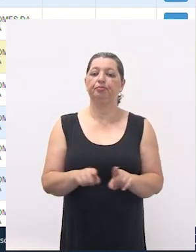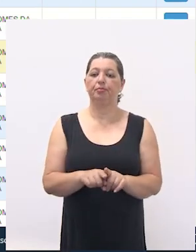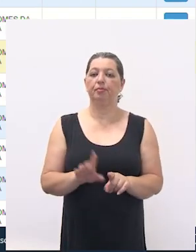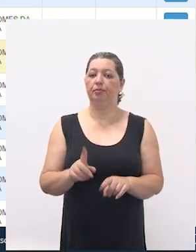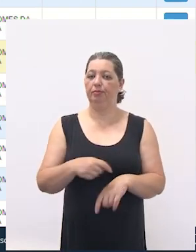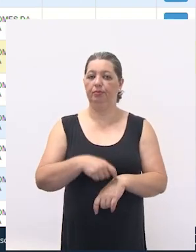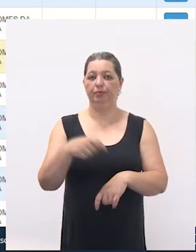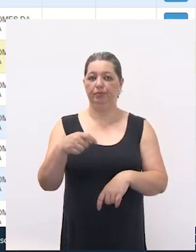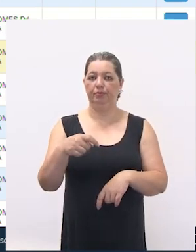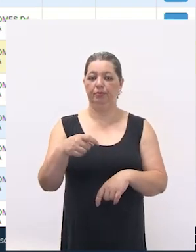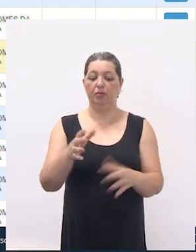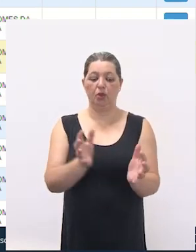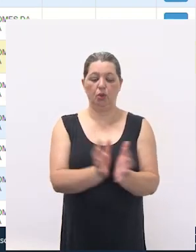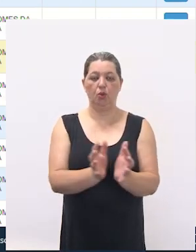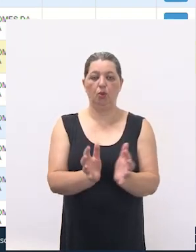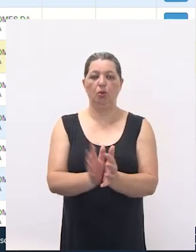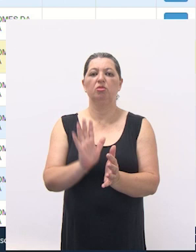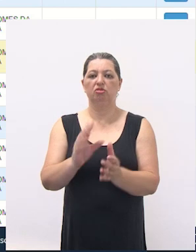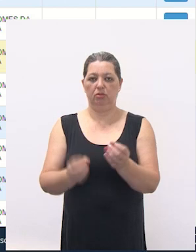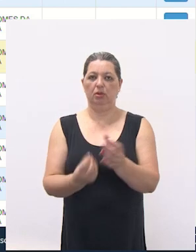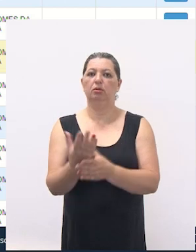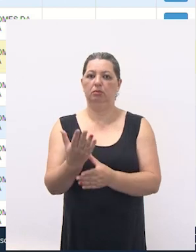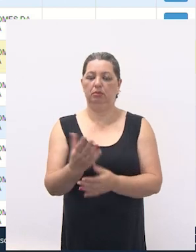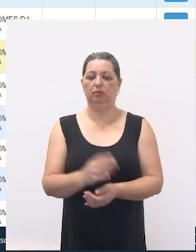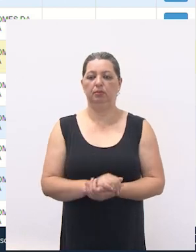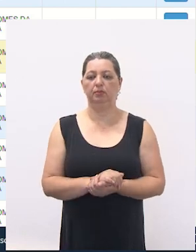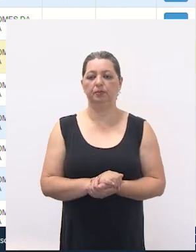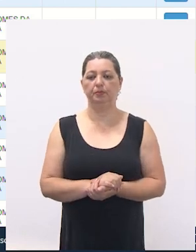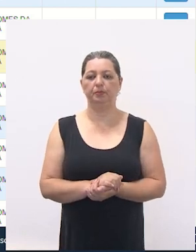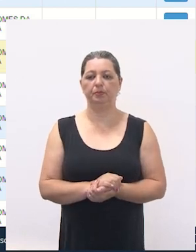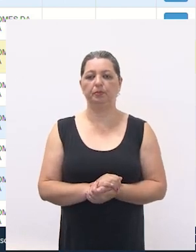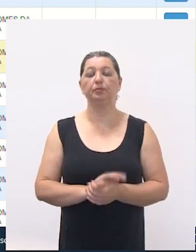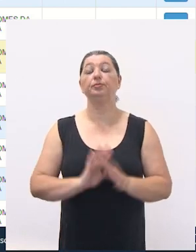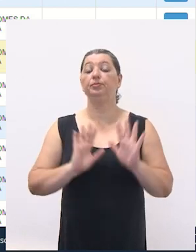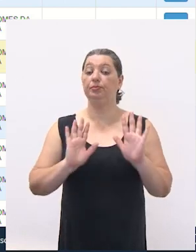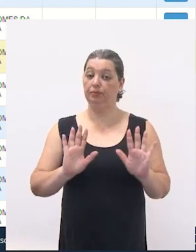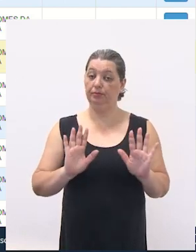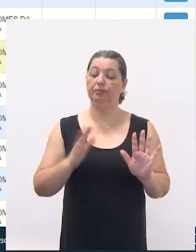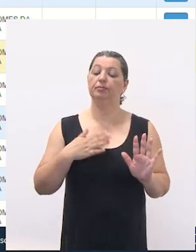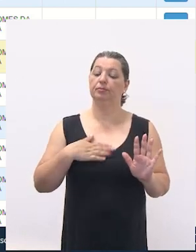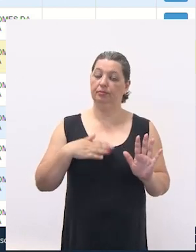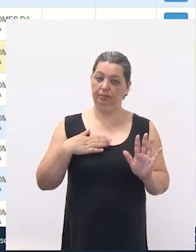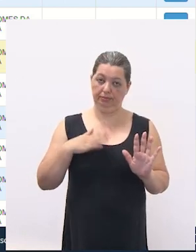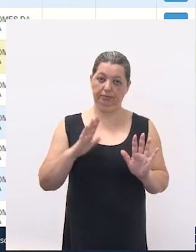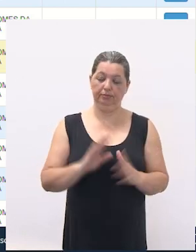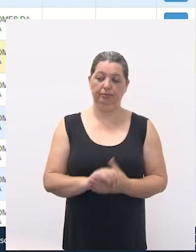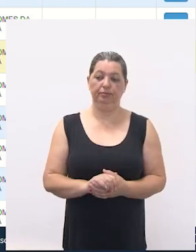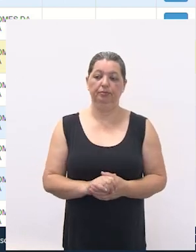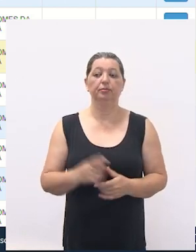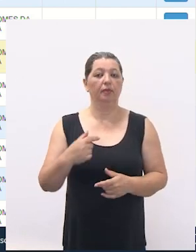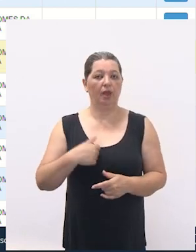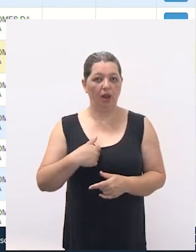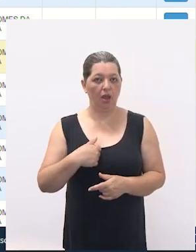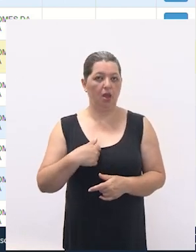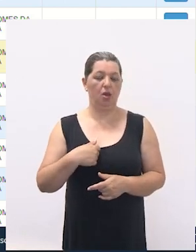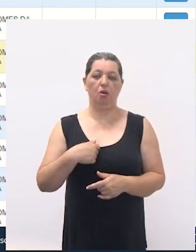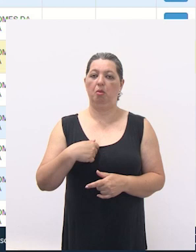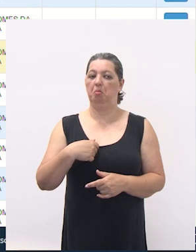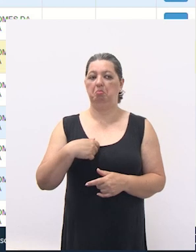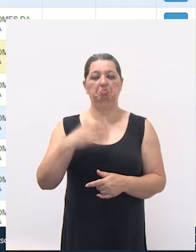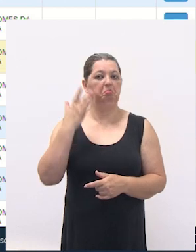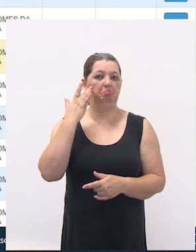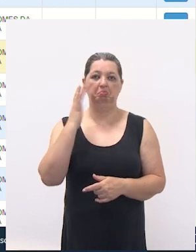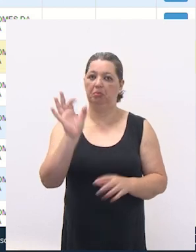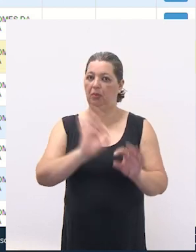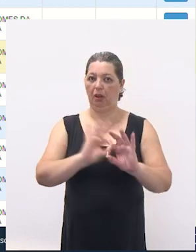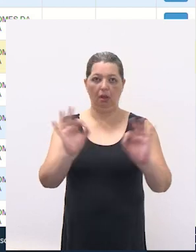suas turmas já estão criadas. Então, Giovanni, vamos lá. Eu, como não sou operadora